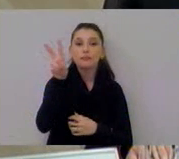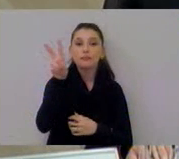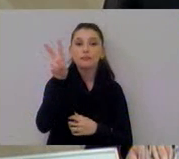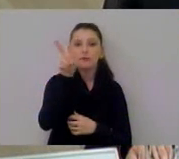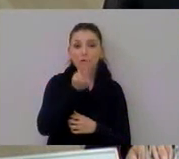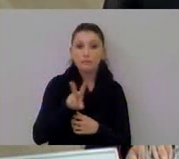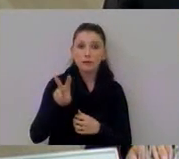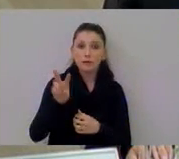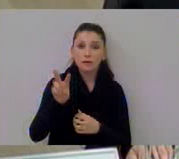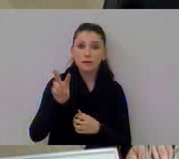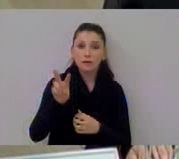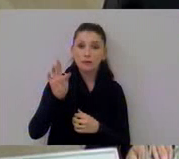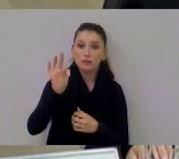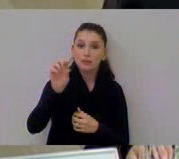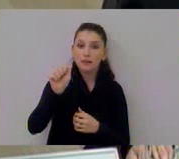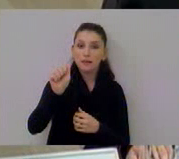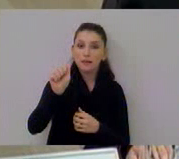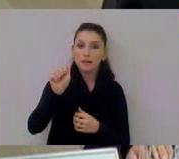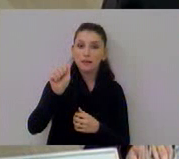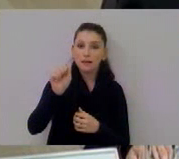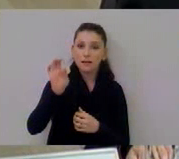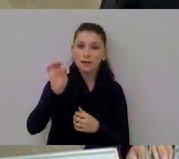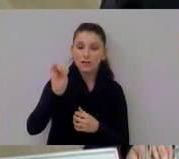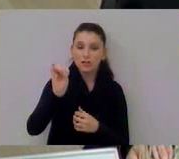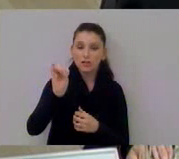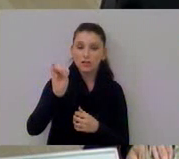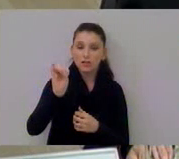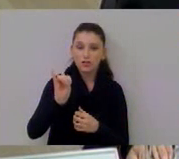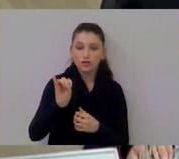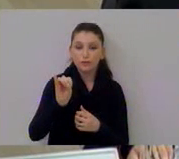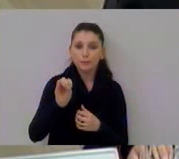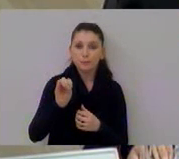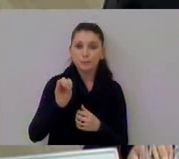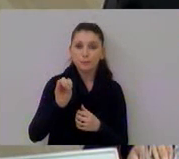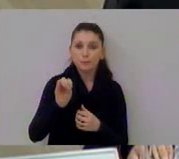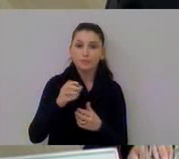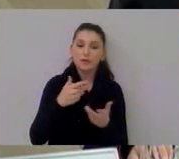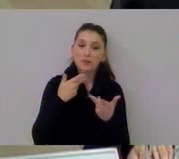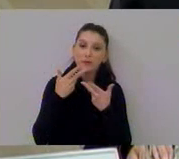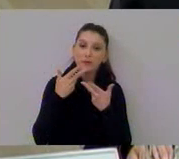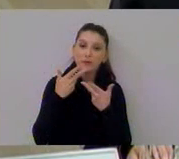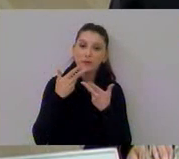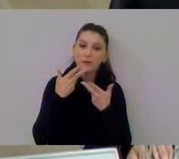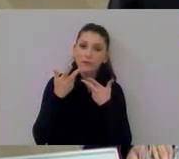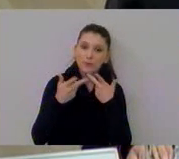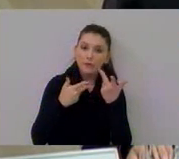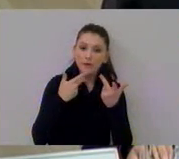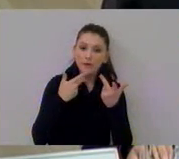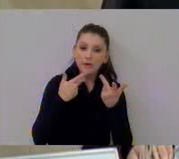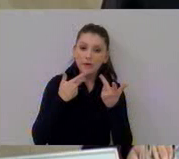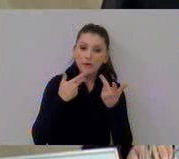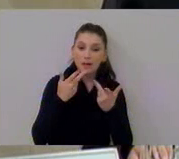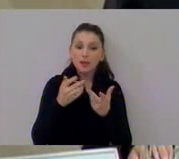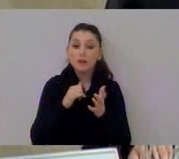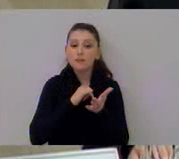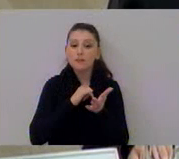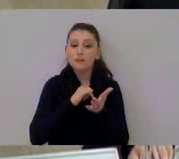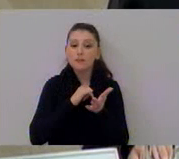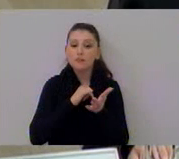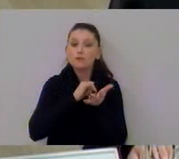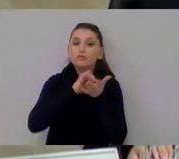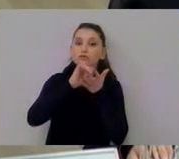vereadora Tatiane Teixeira. Assunto, envio de expediente